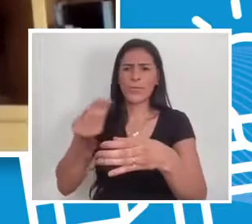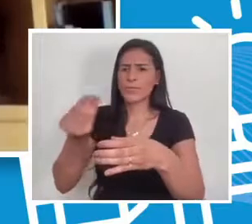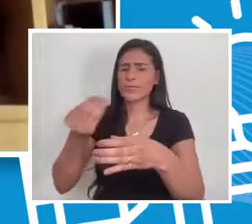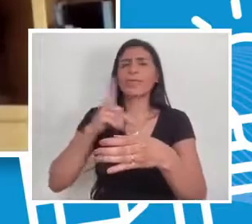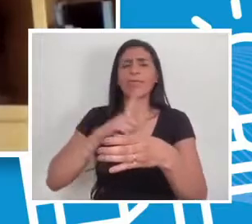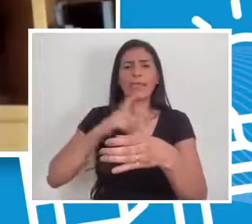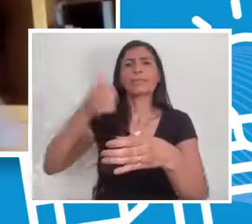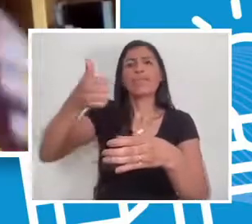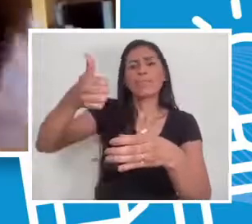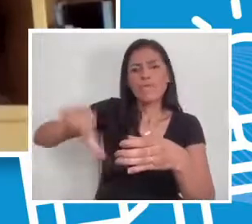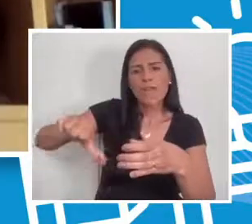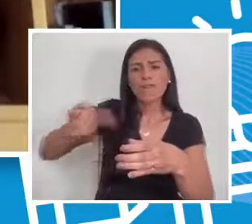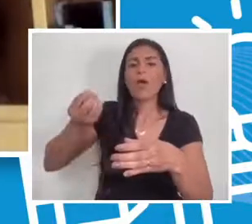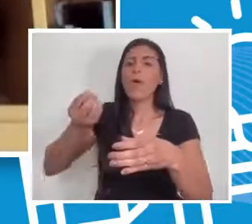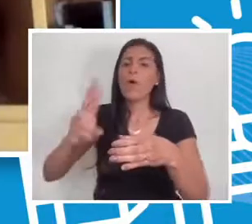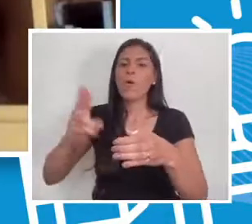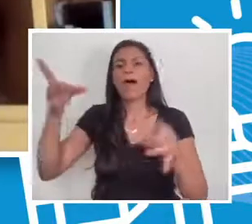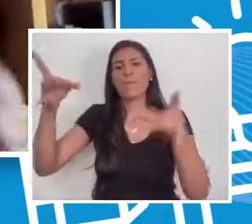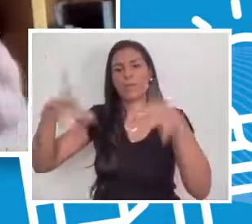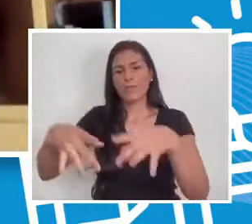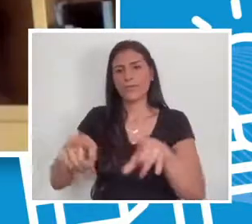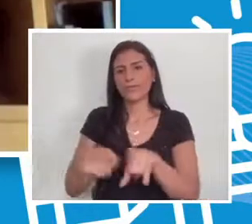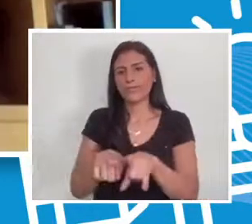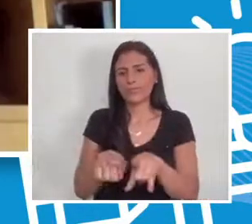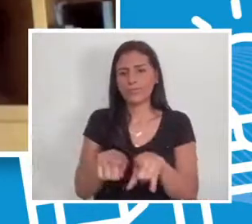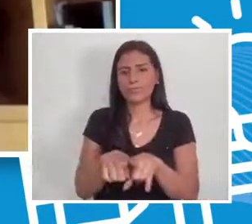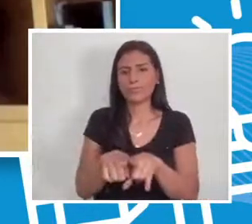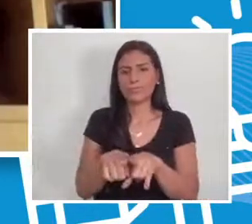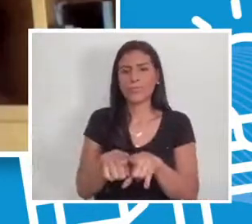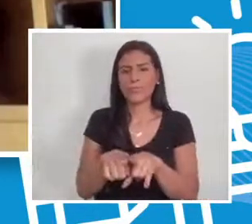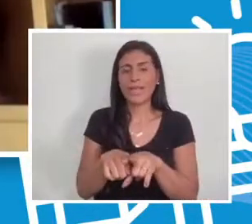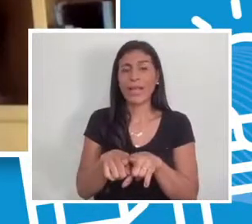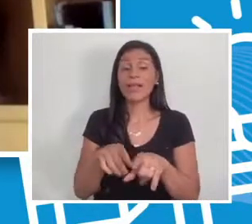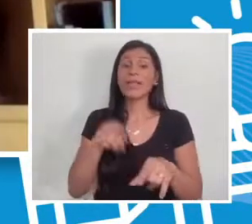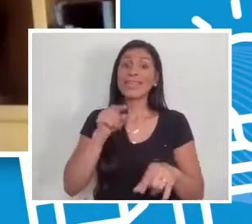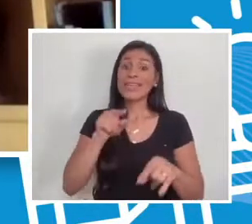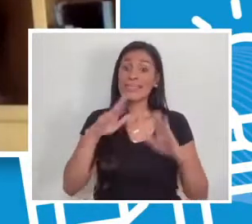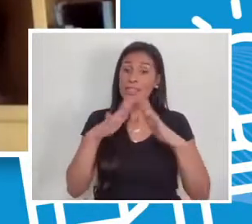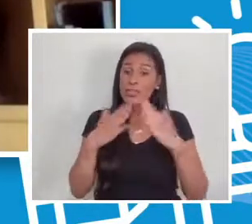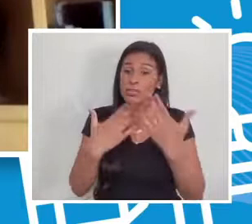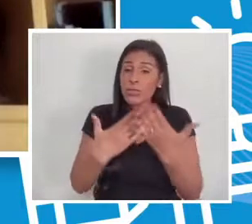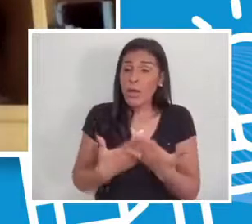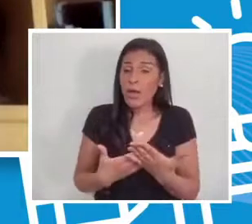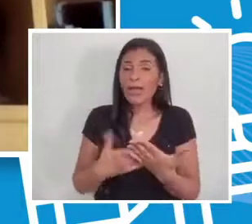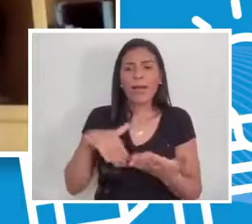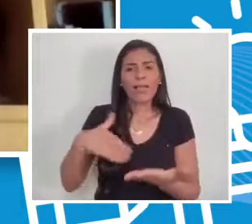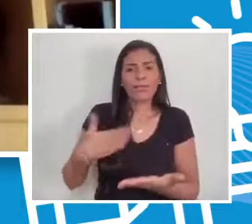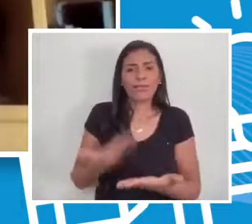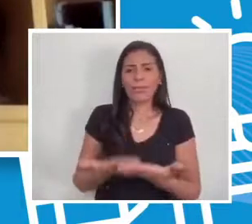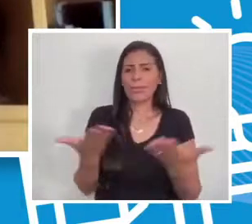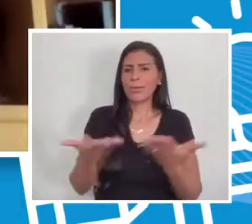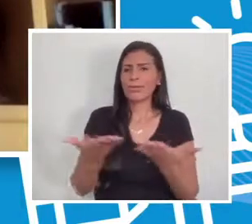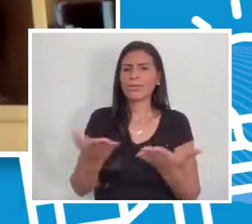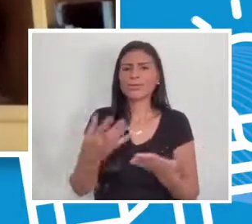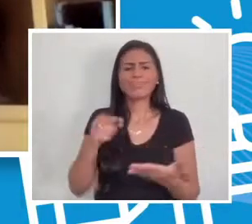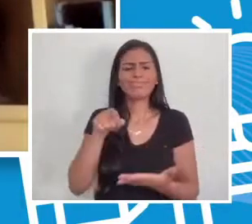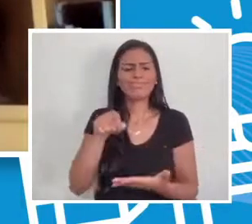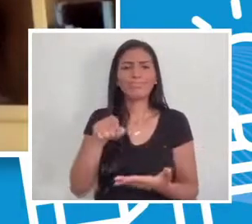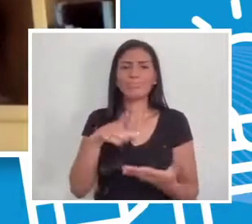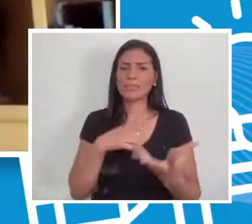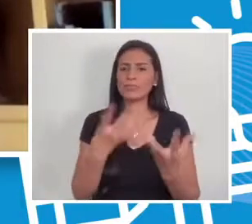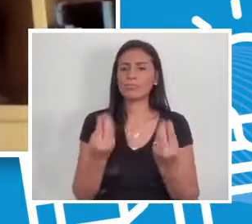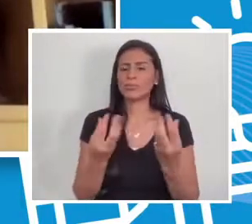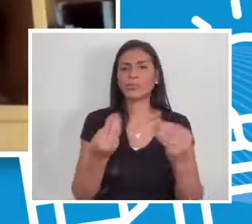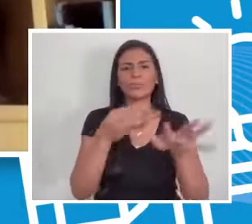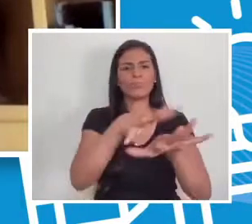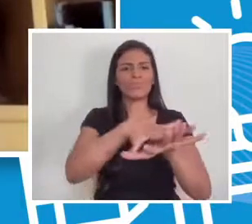vai sair. E nessa escola, que ainda é tão excludente, que é pouco inclusiva do ponto